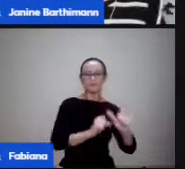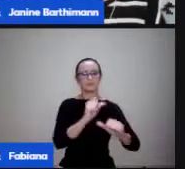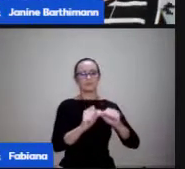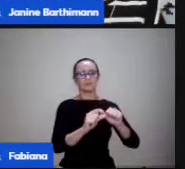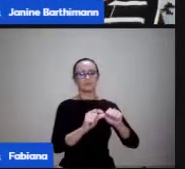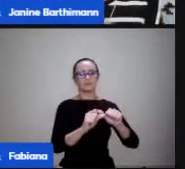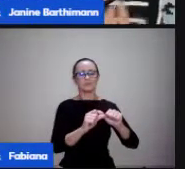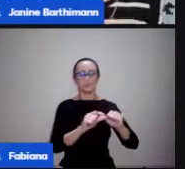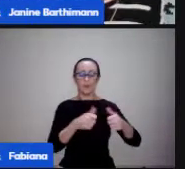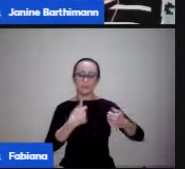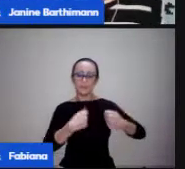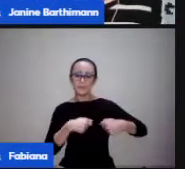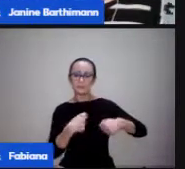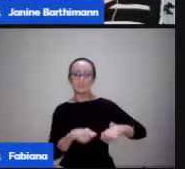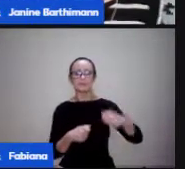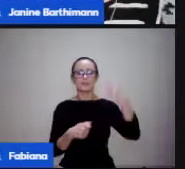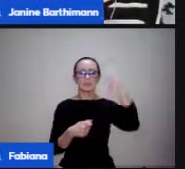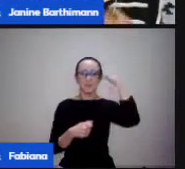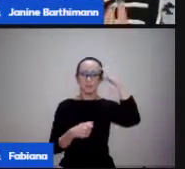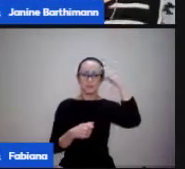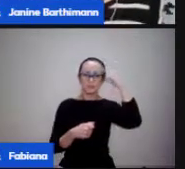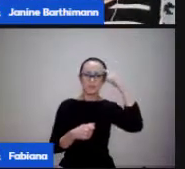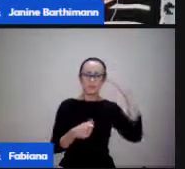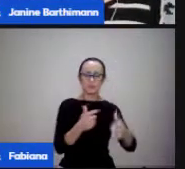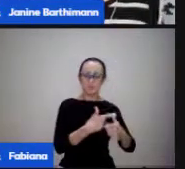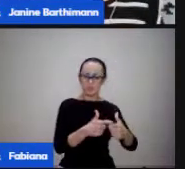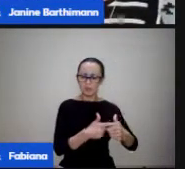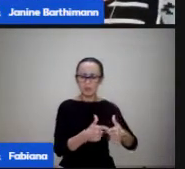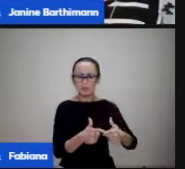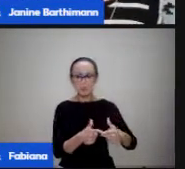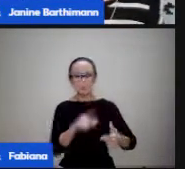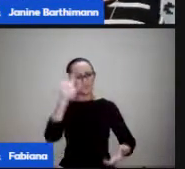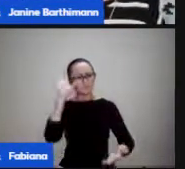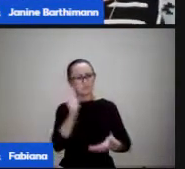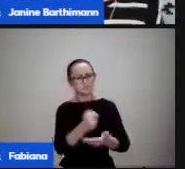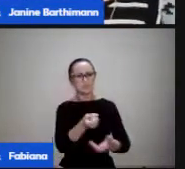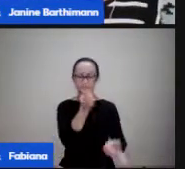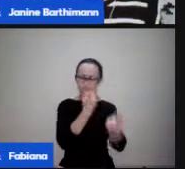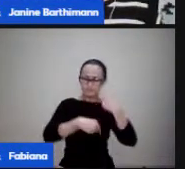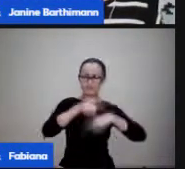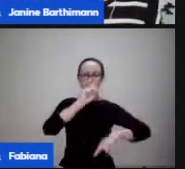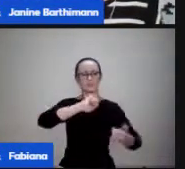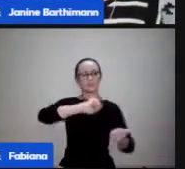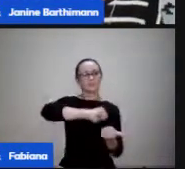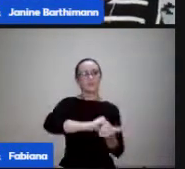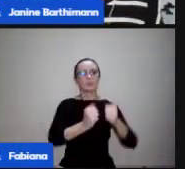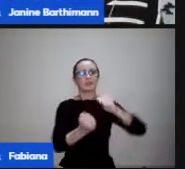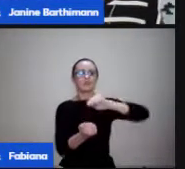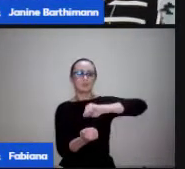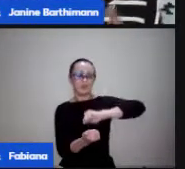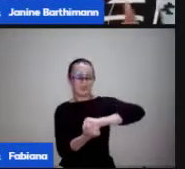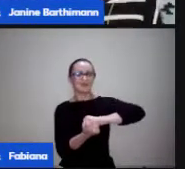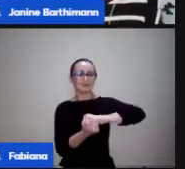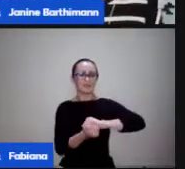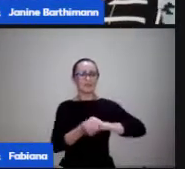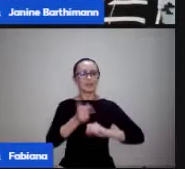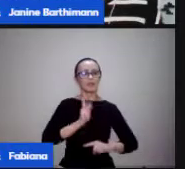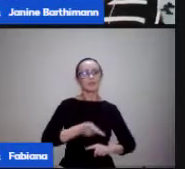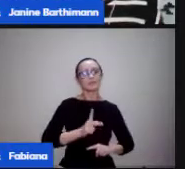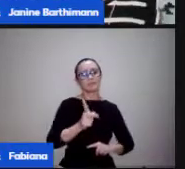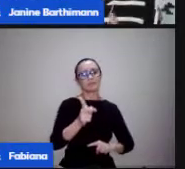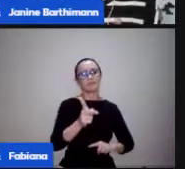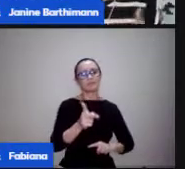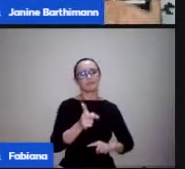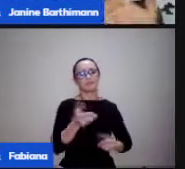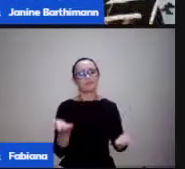refletir diante das situações em que temos que nos adaptar, nos mudar, nos transformar. Então, a partir de